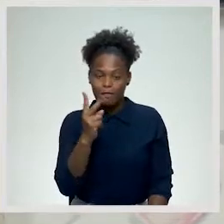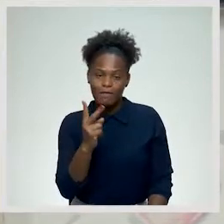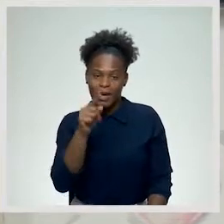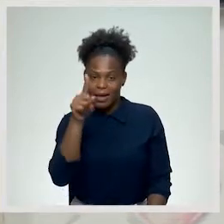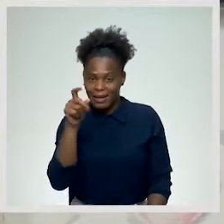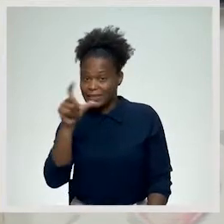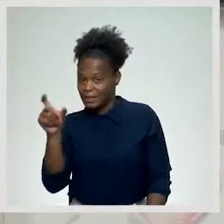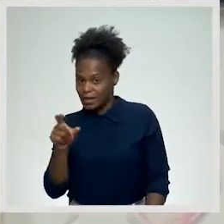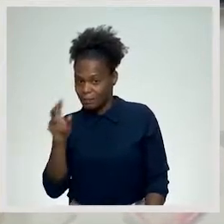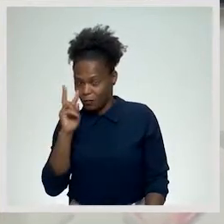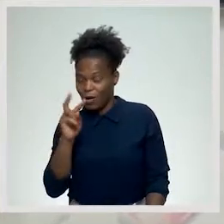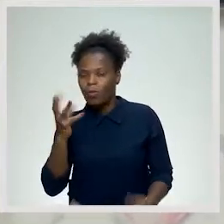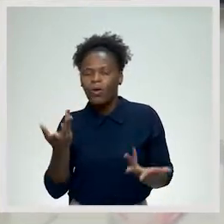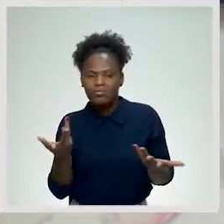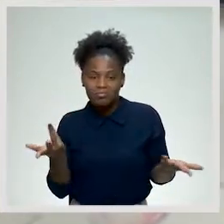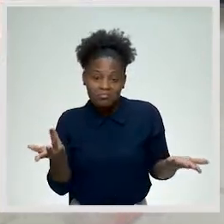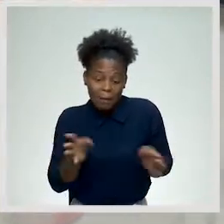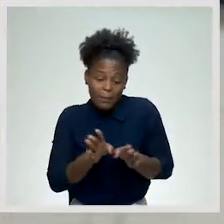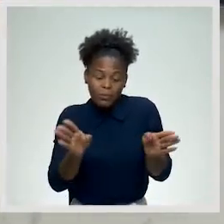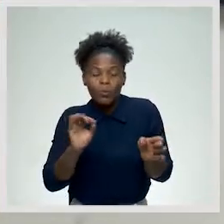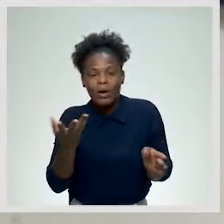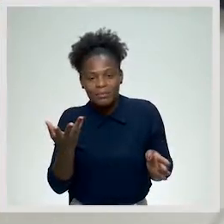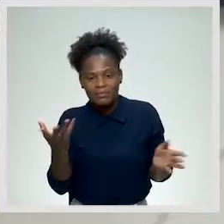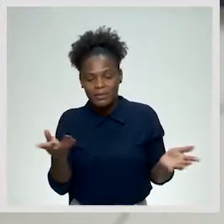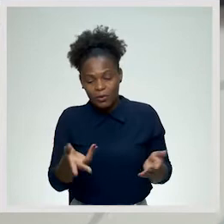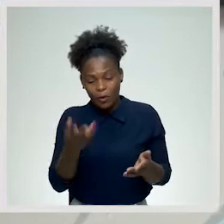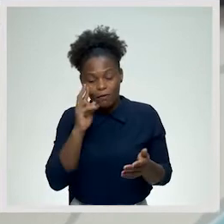WVZ. Bom, nós vamos ver.